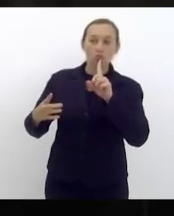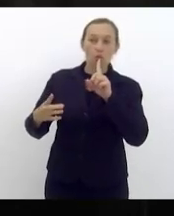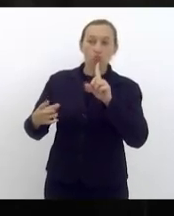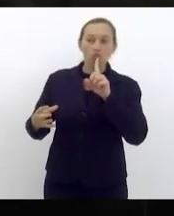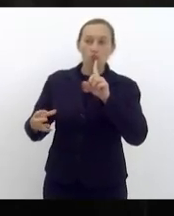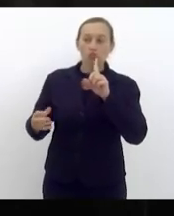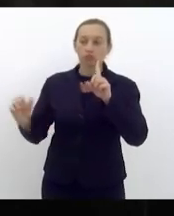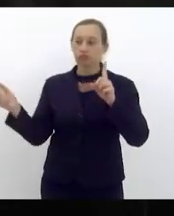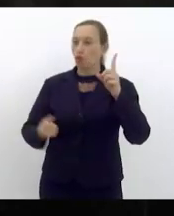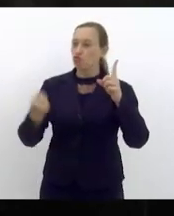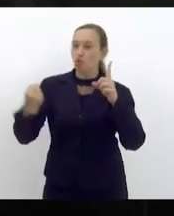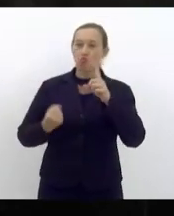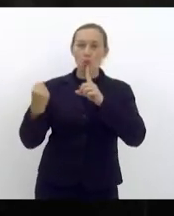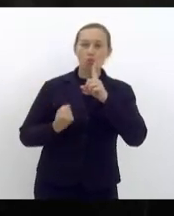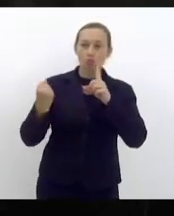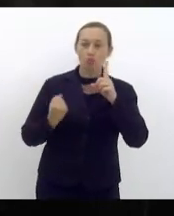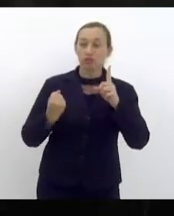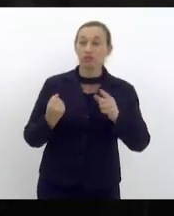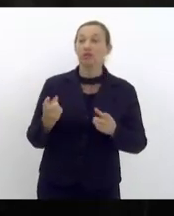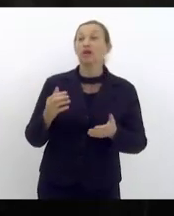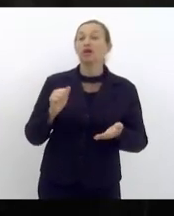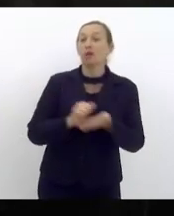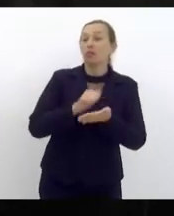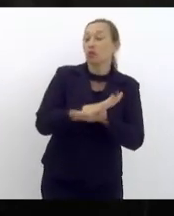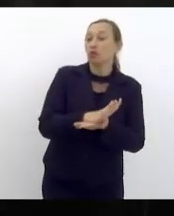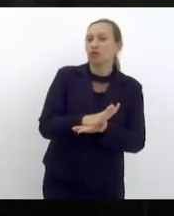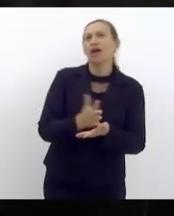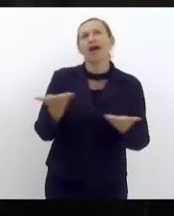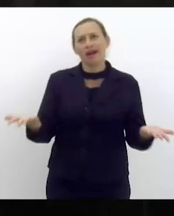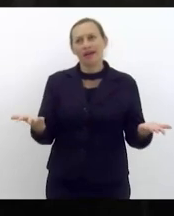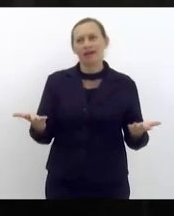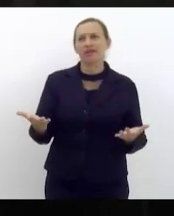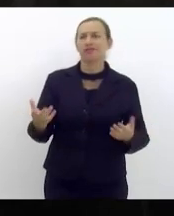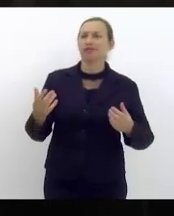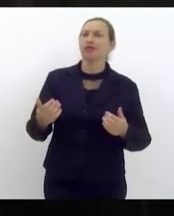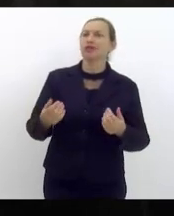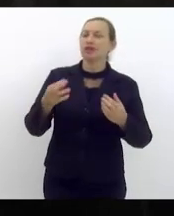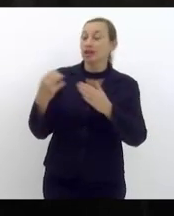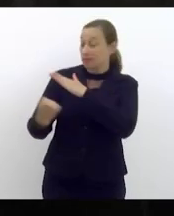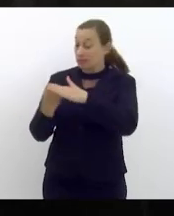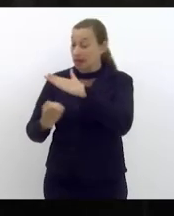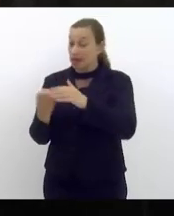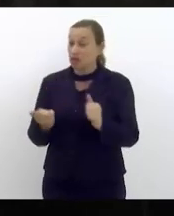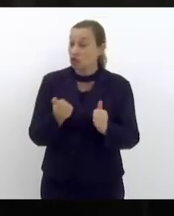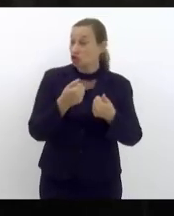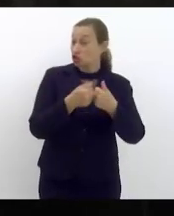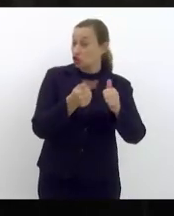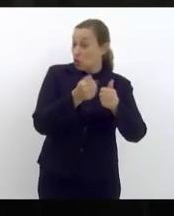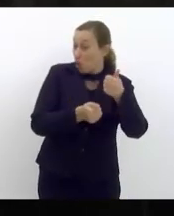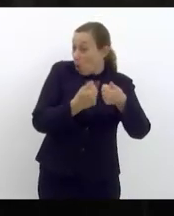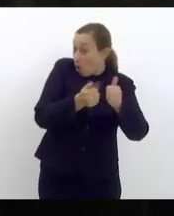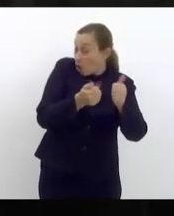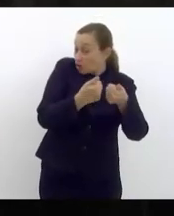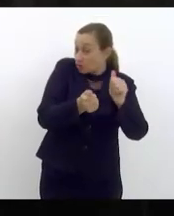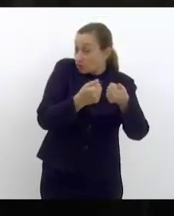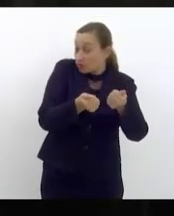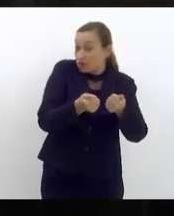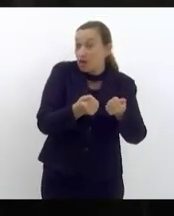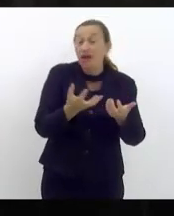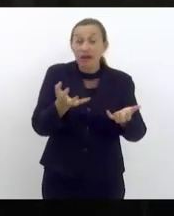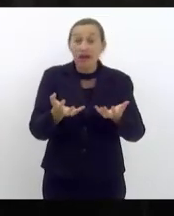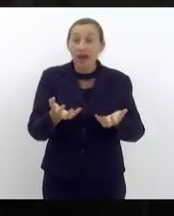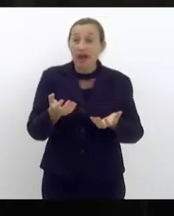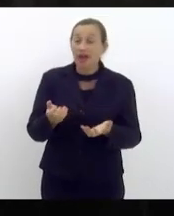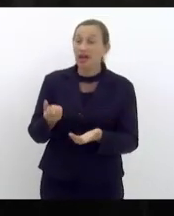e querem que os motoristas diriam cobrem e ainda cuidem da segurança